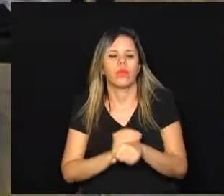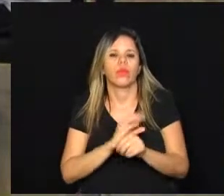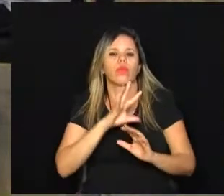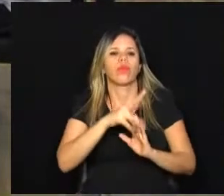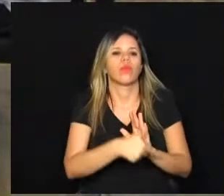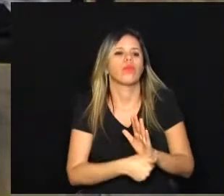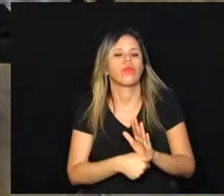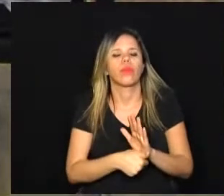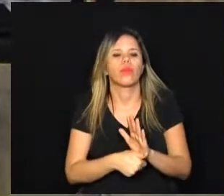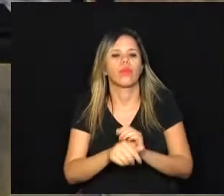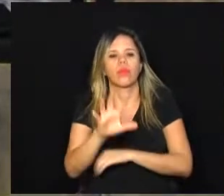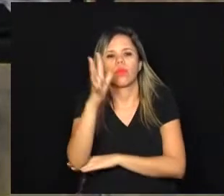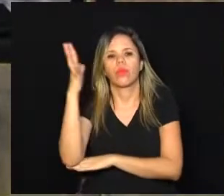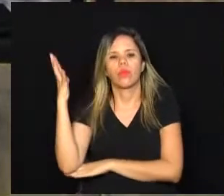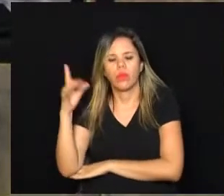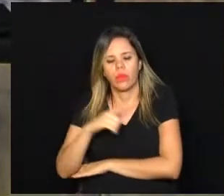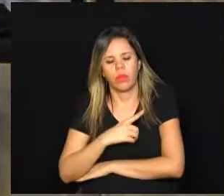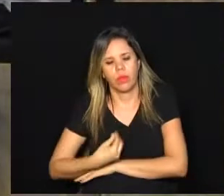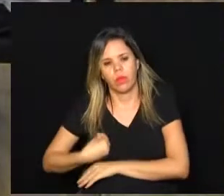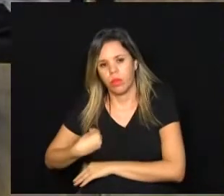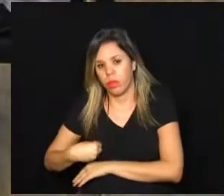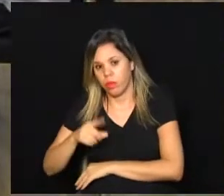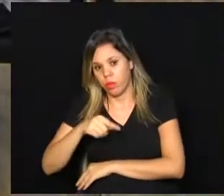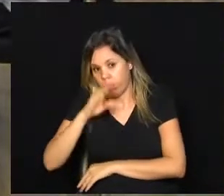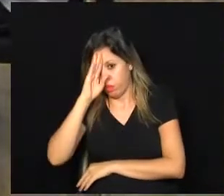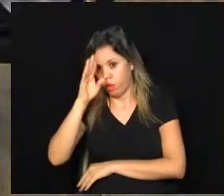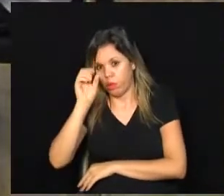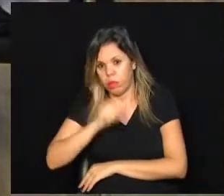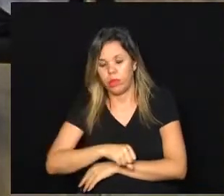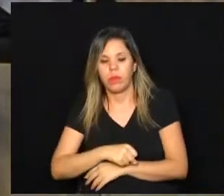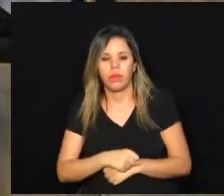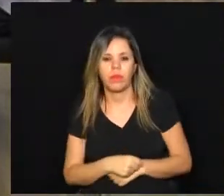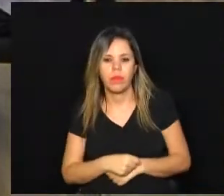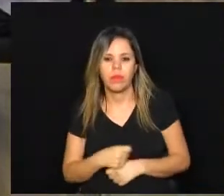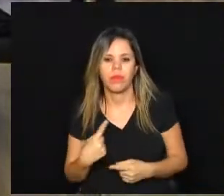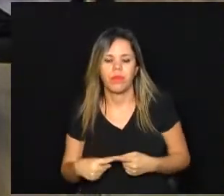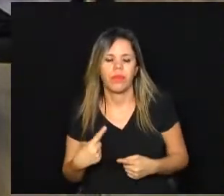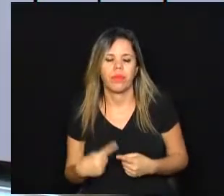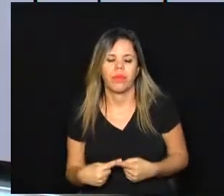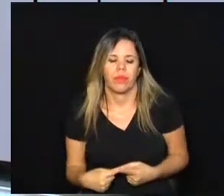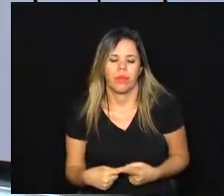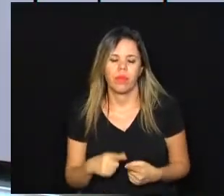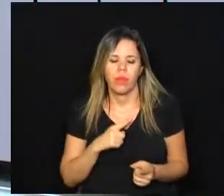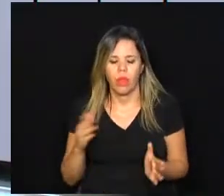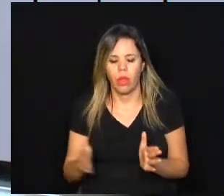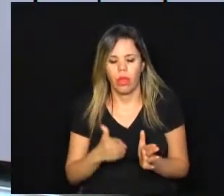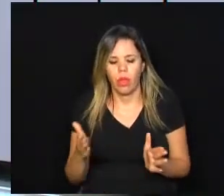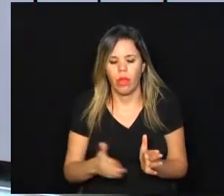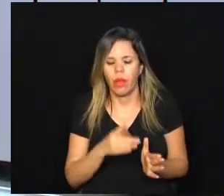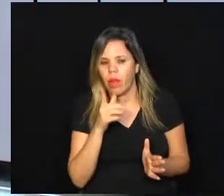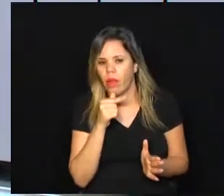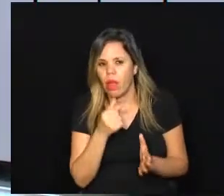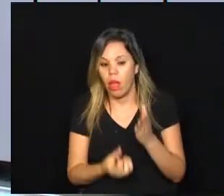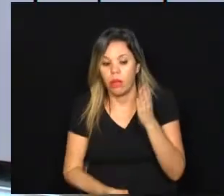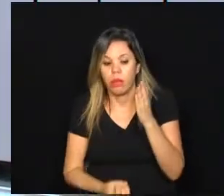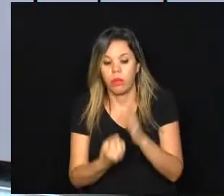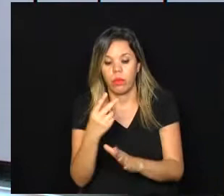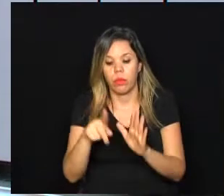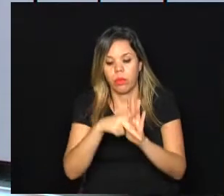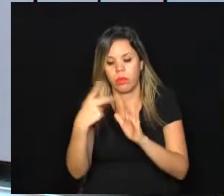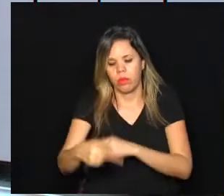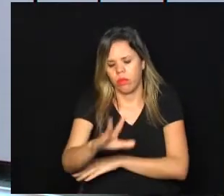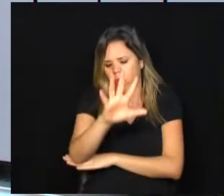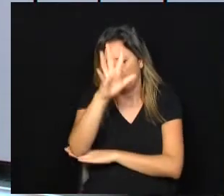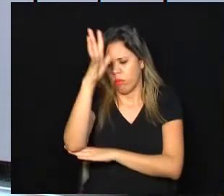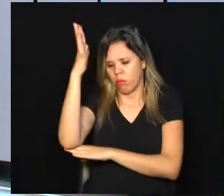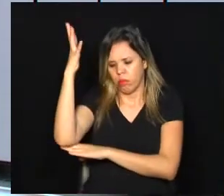ecossistemas, grandes florestas que nós temos? Fundamental isso, até porque quem produz água é a natureza, né? E a gente